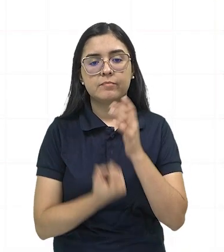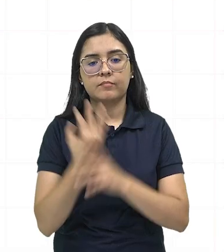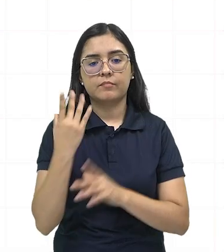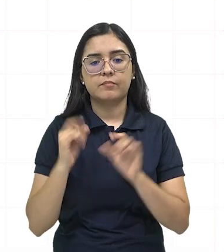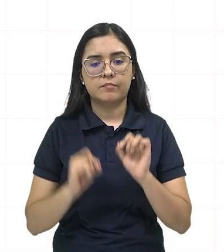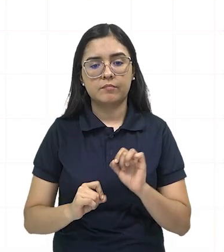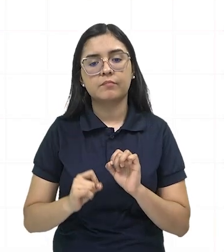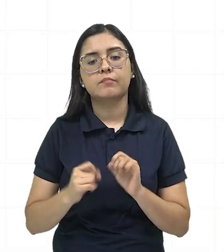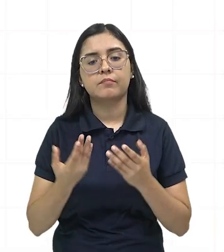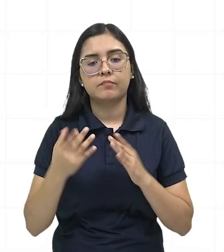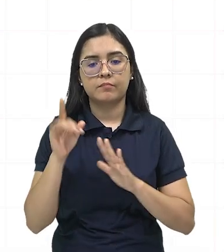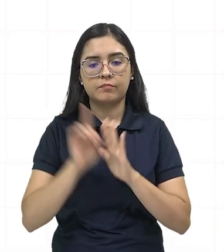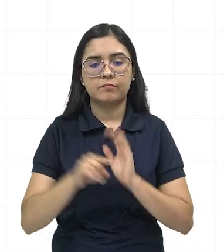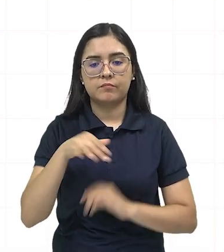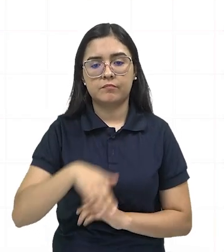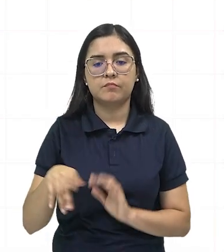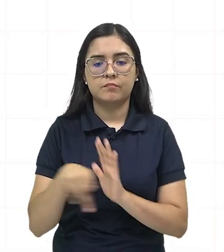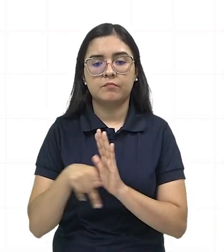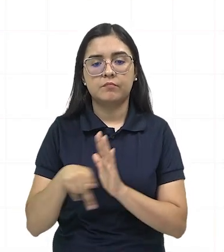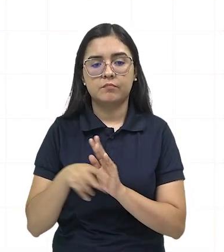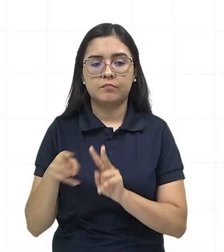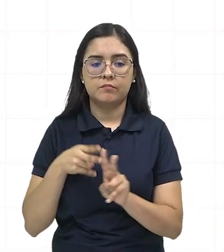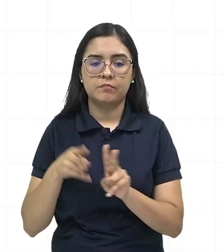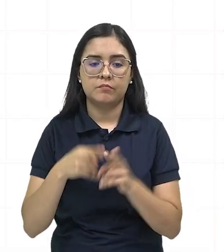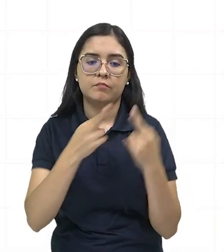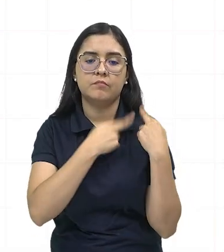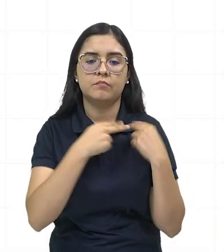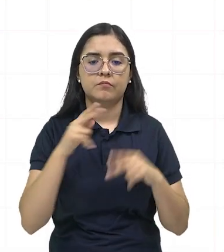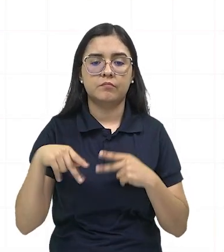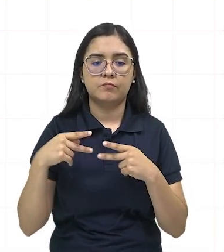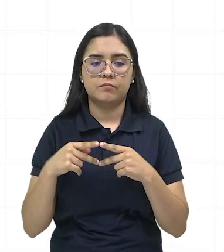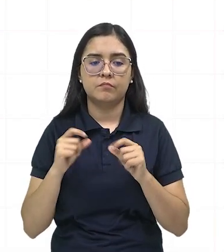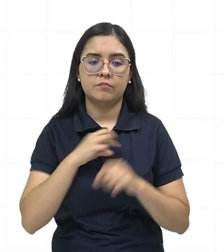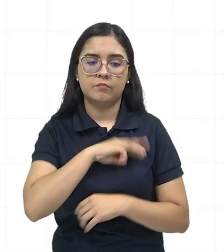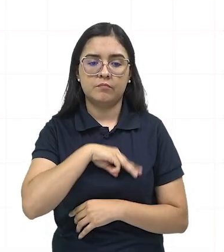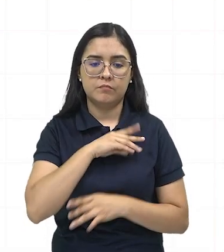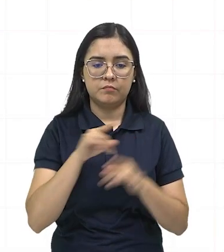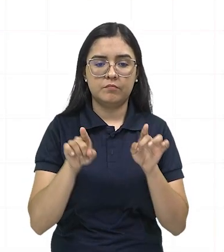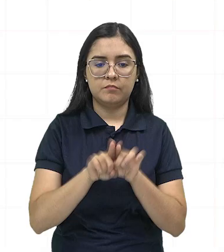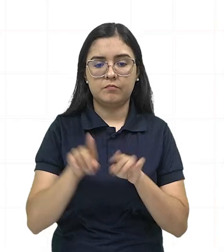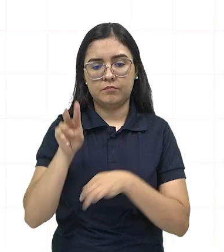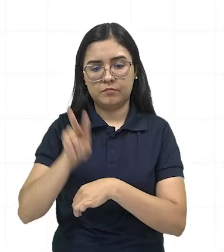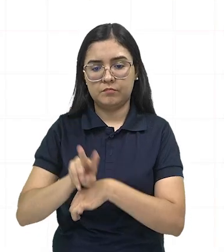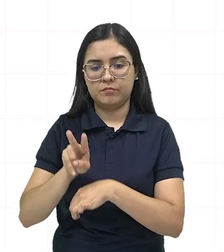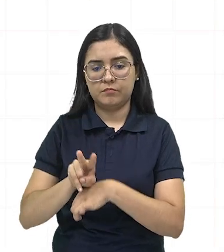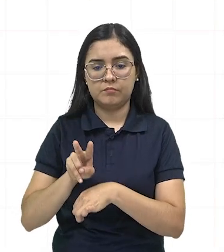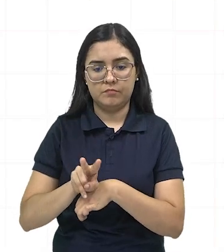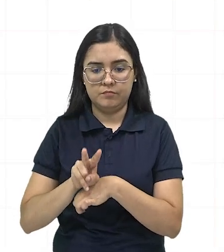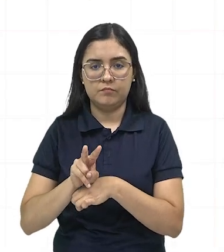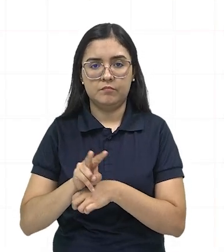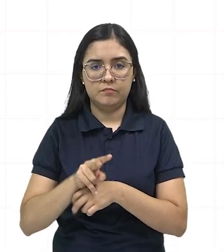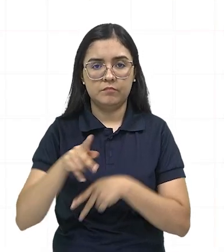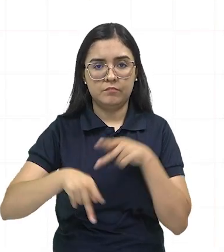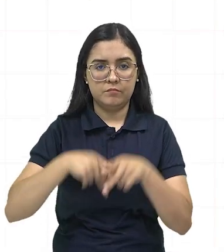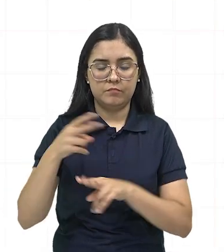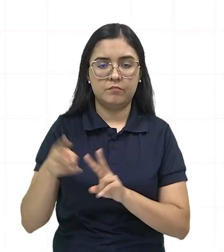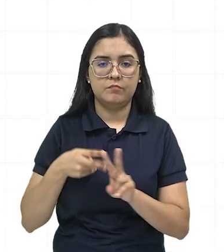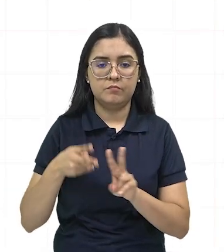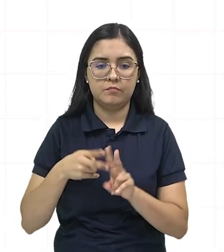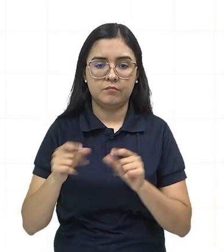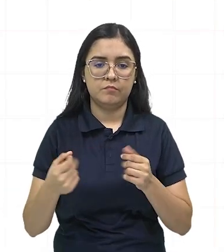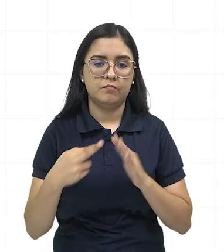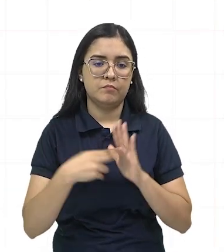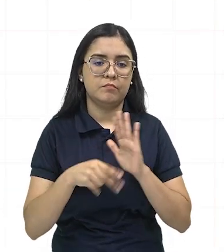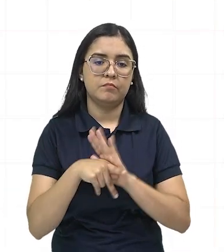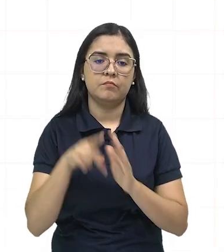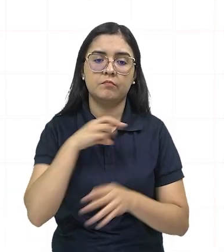o cargo de diretor-geral dos índios, responsável pela administração das missões e pela proteção dos indígenas. Então, o regulamento